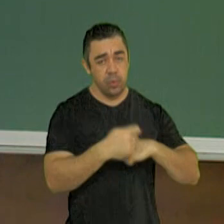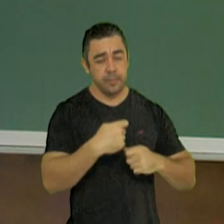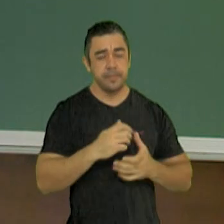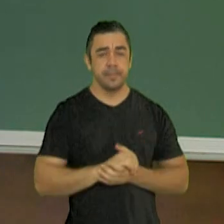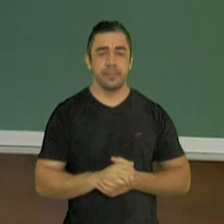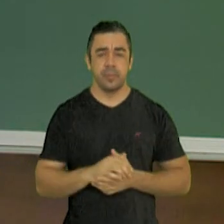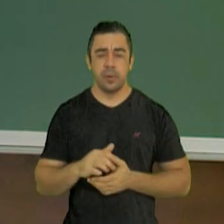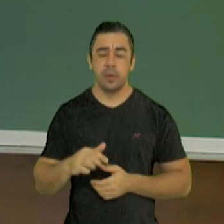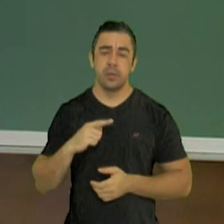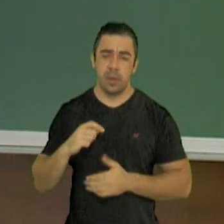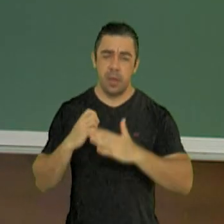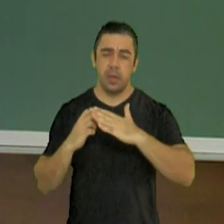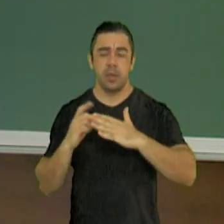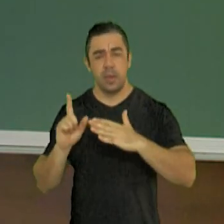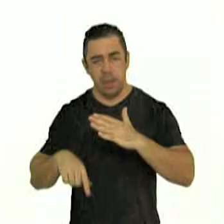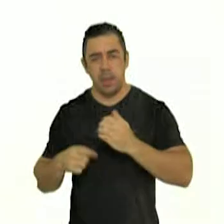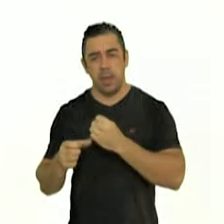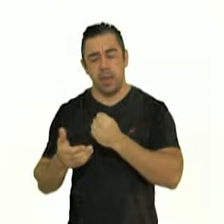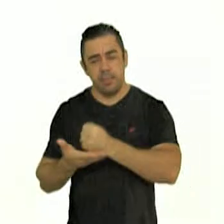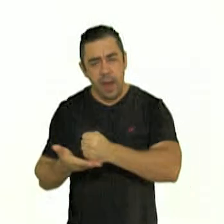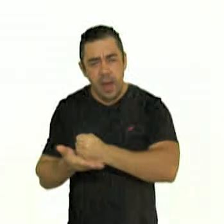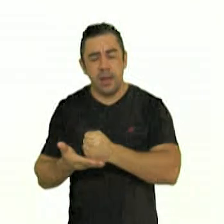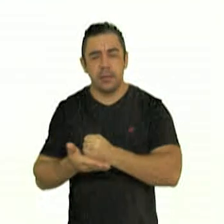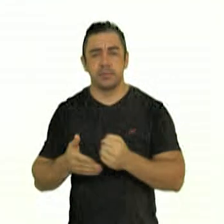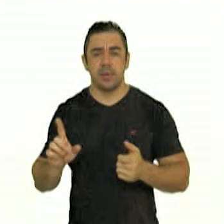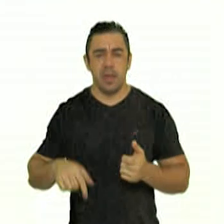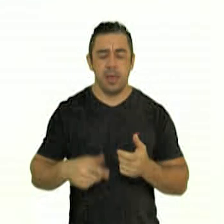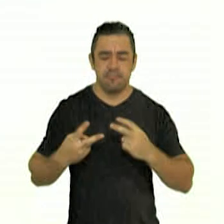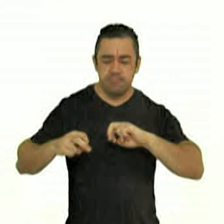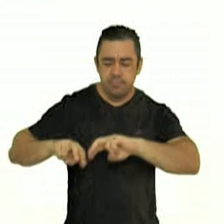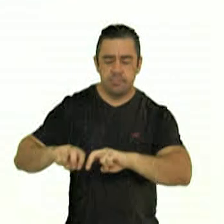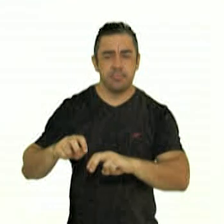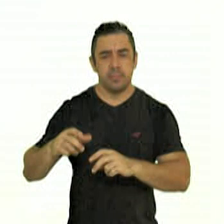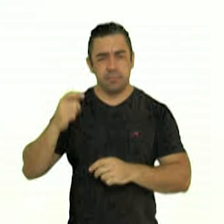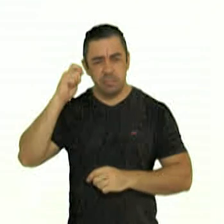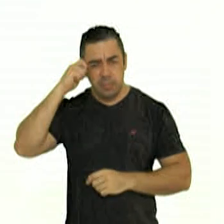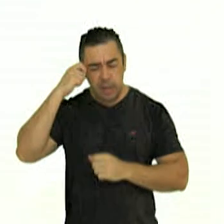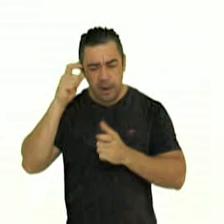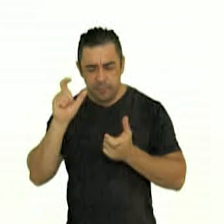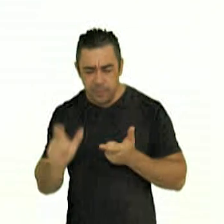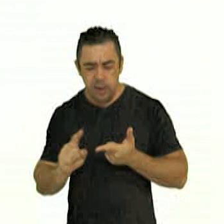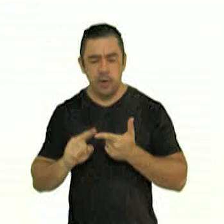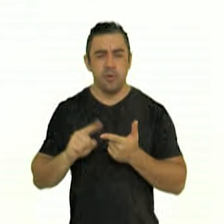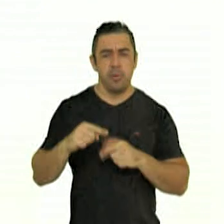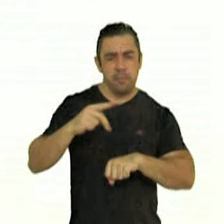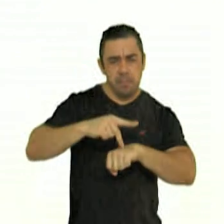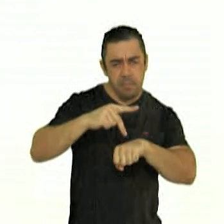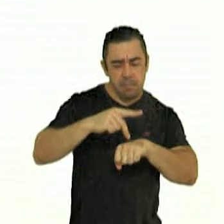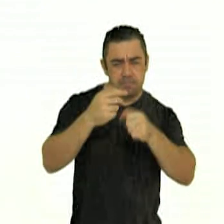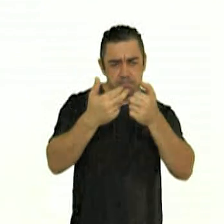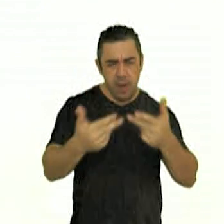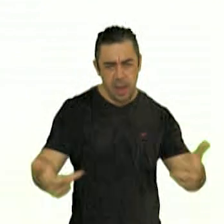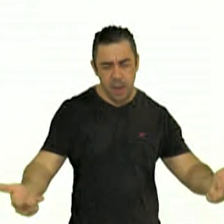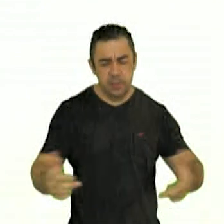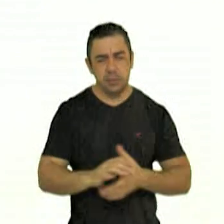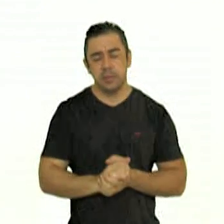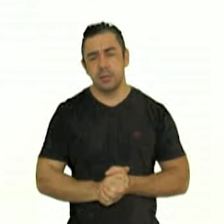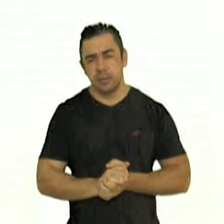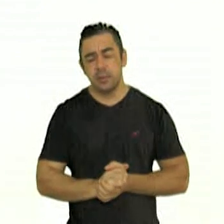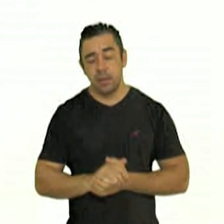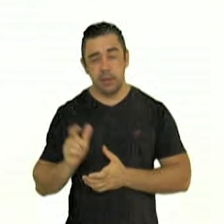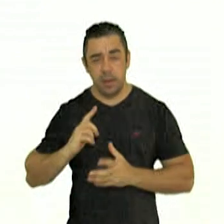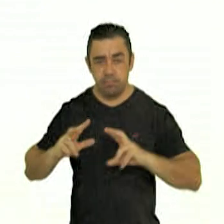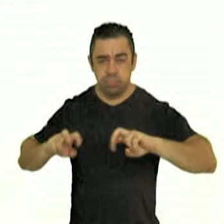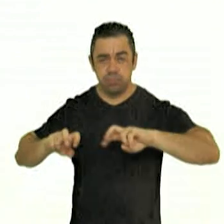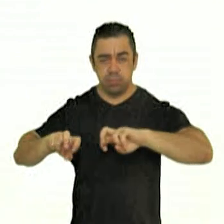têxtil, aí indústria de base, né, siderúrgica, reserva de carvão, manganês, ferro. É um território, tem uma extensão